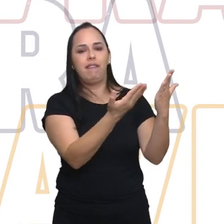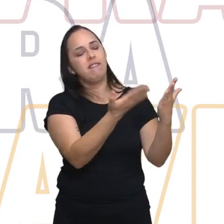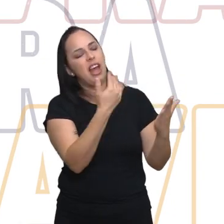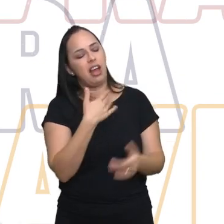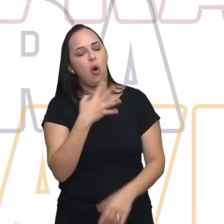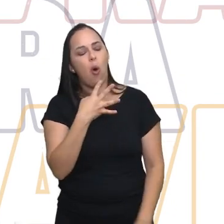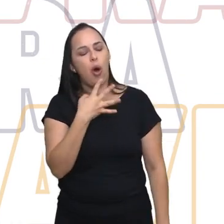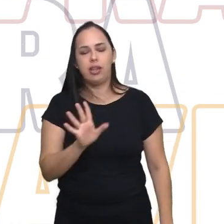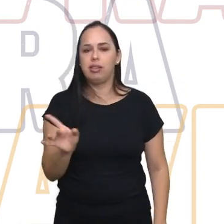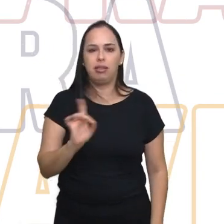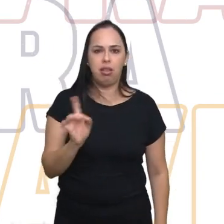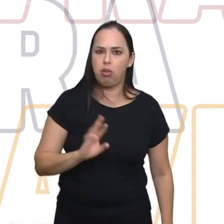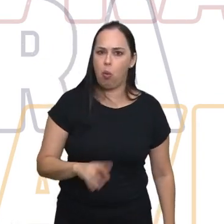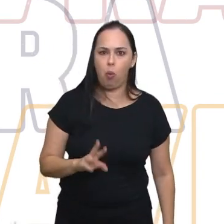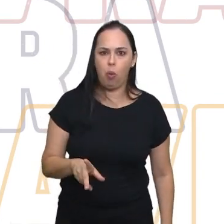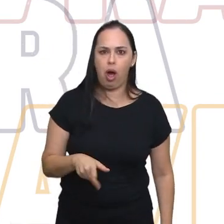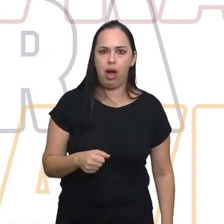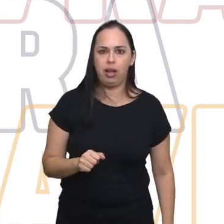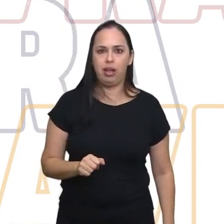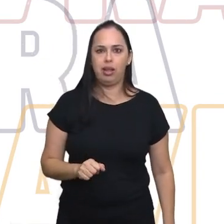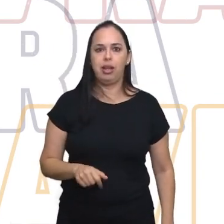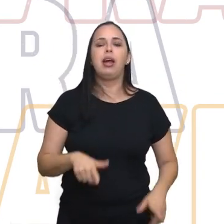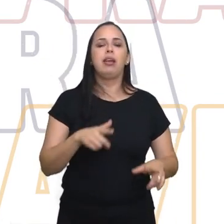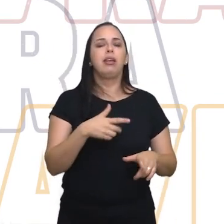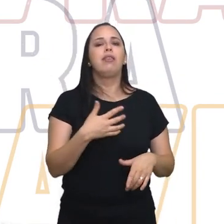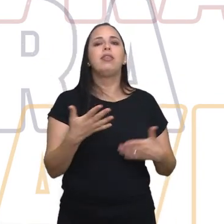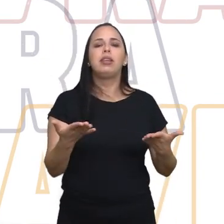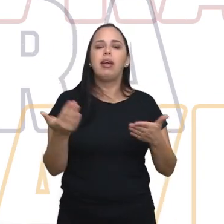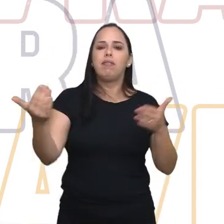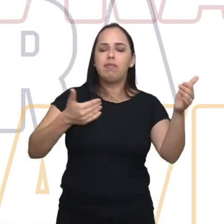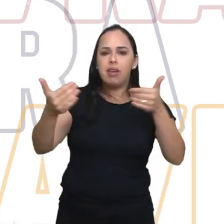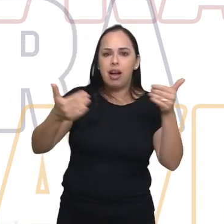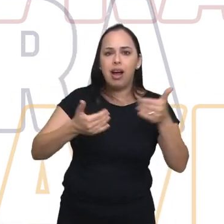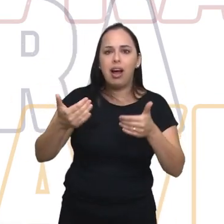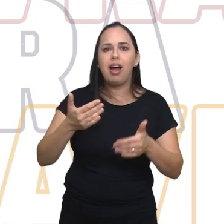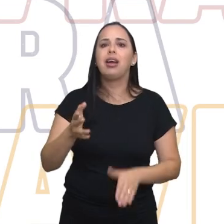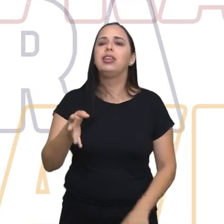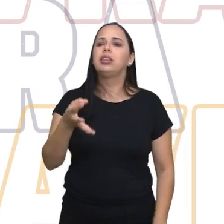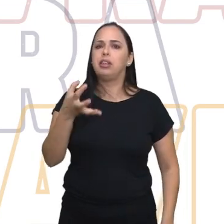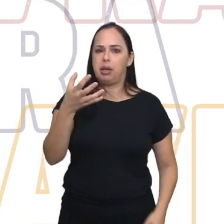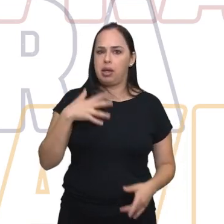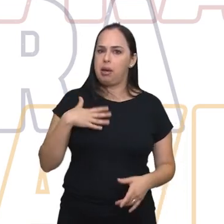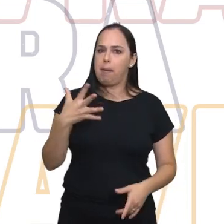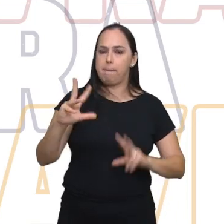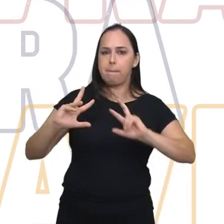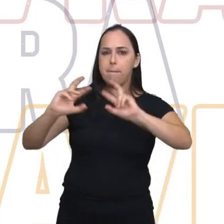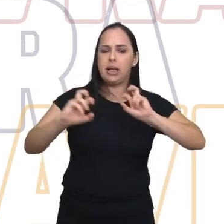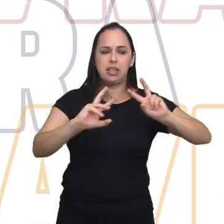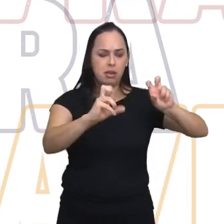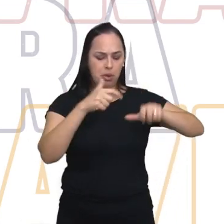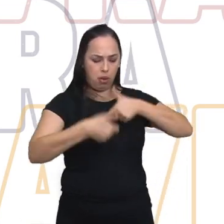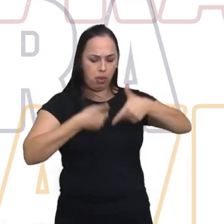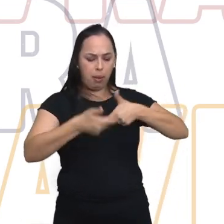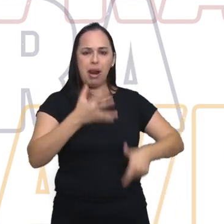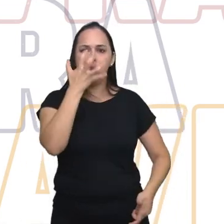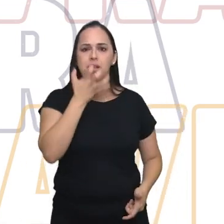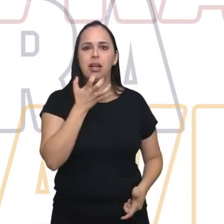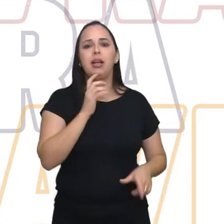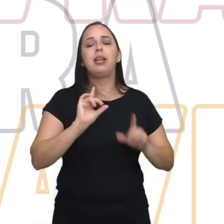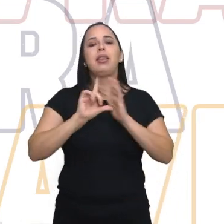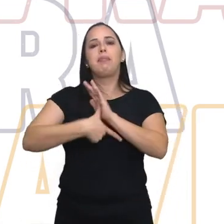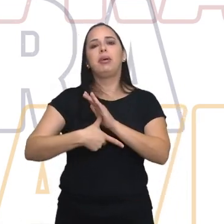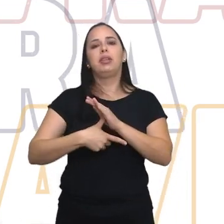até o local, vai verificar quão sério é o trabalho e você vai doar. Simplesmente, porque isso é